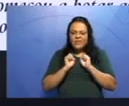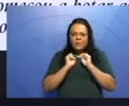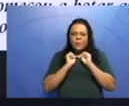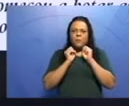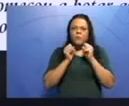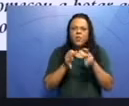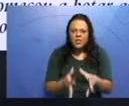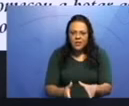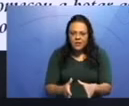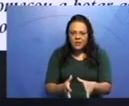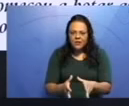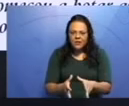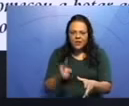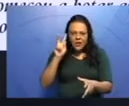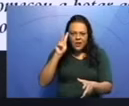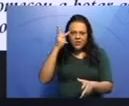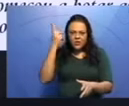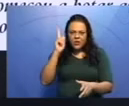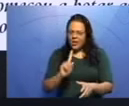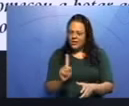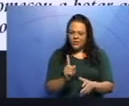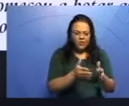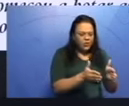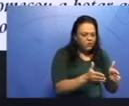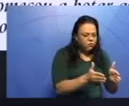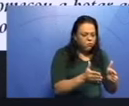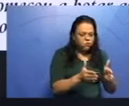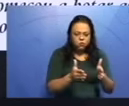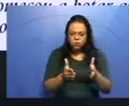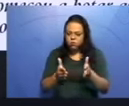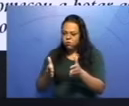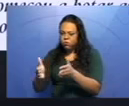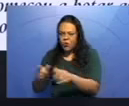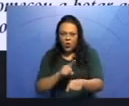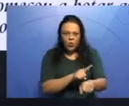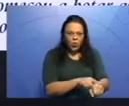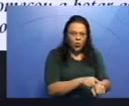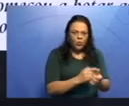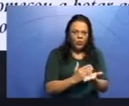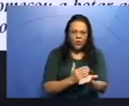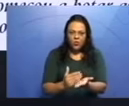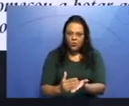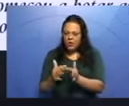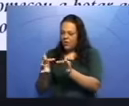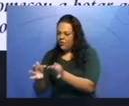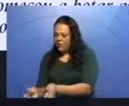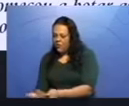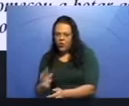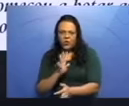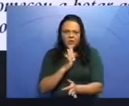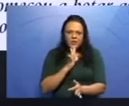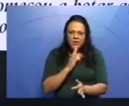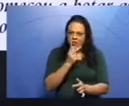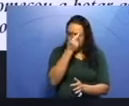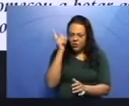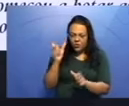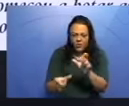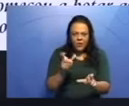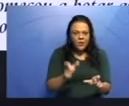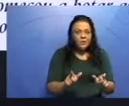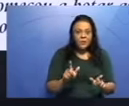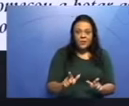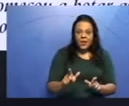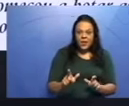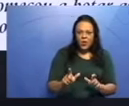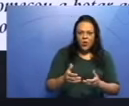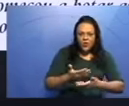uma história linear, que você começa a ler já entendendo o início. Quem conheceu quem, como eles